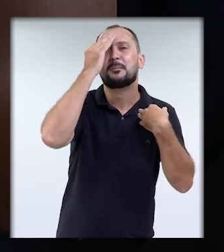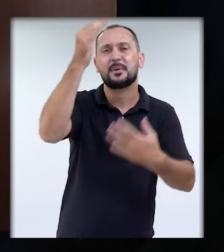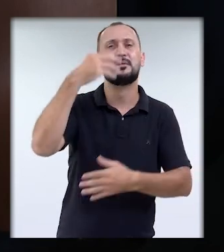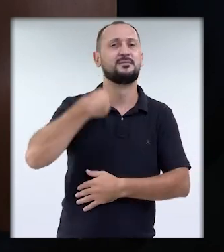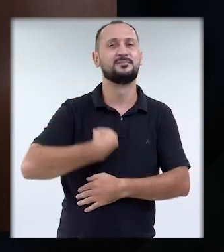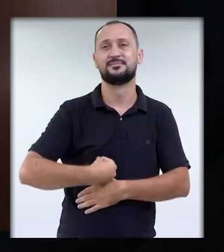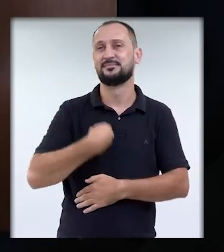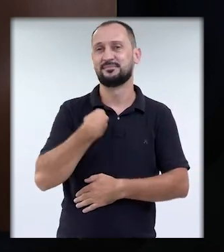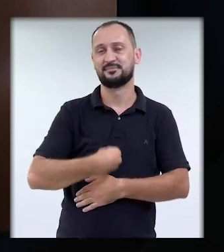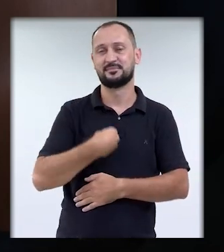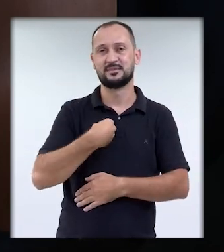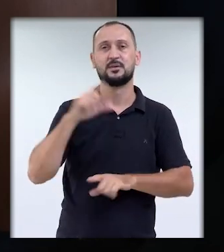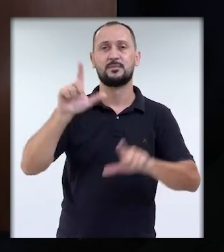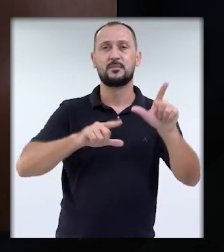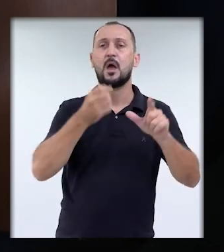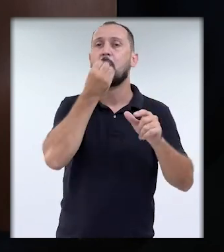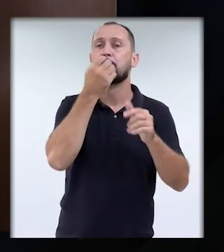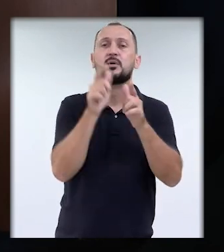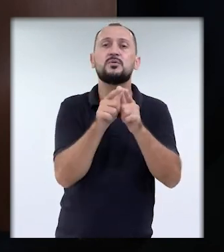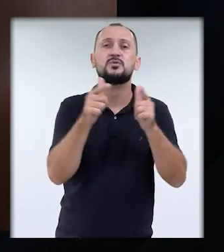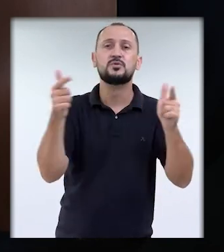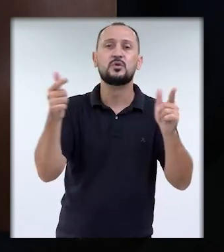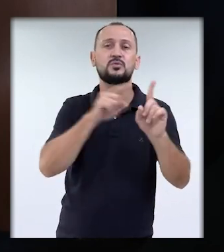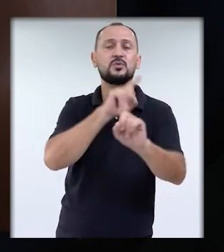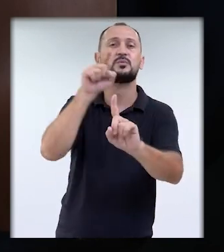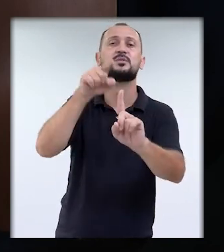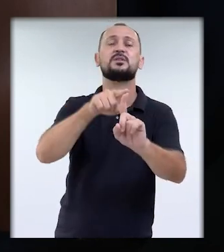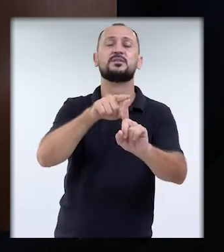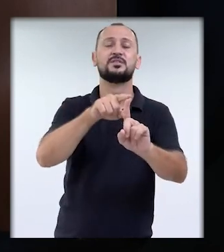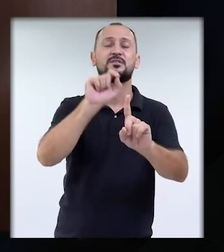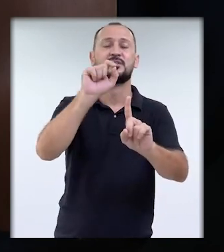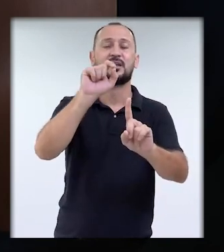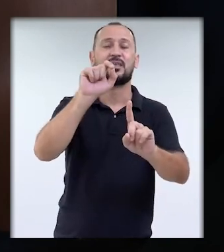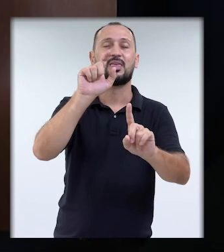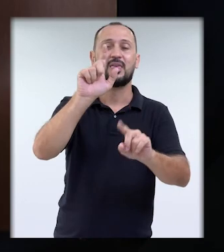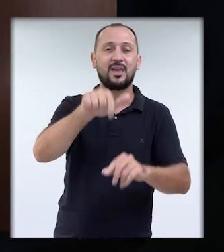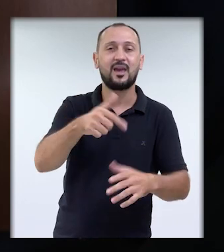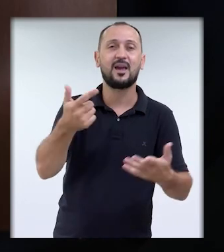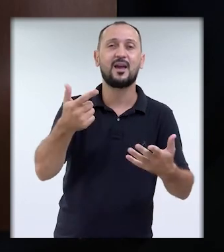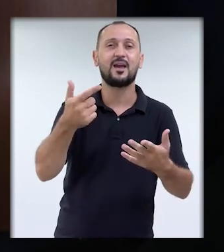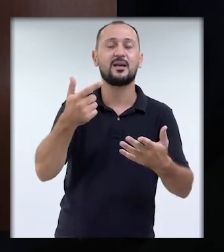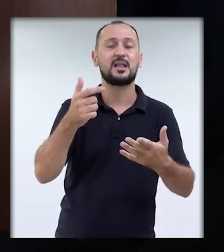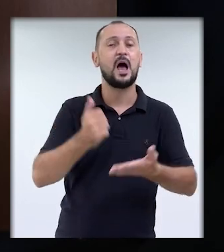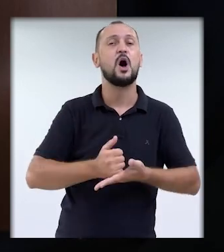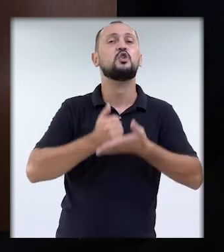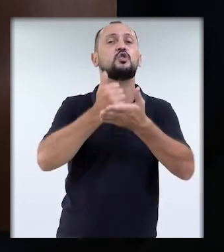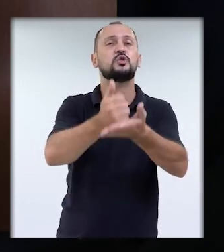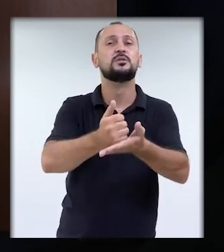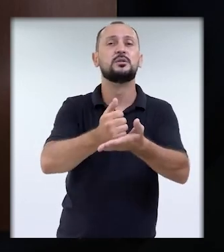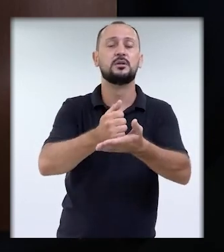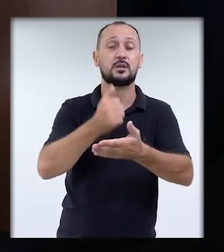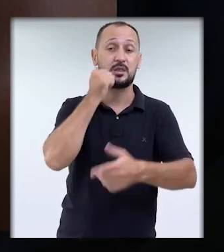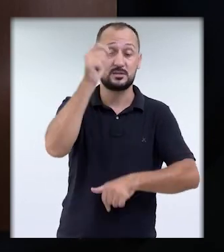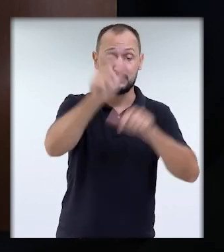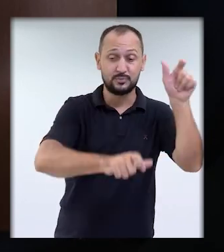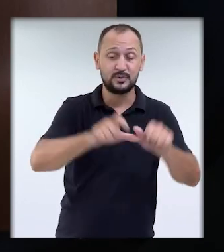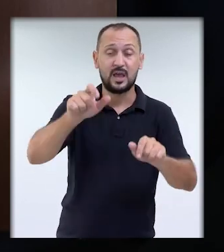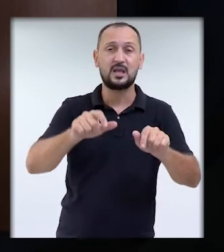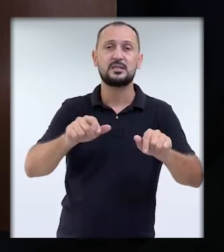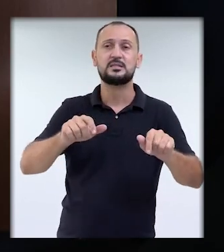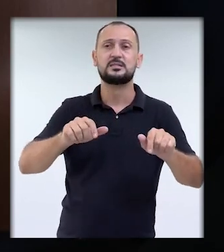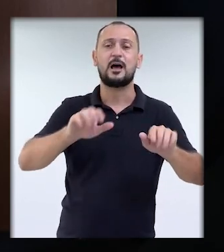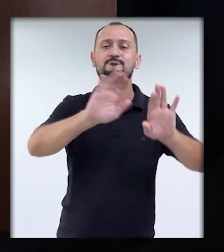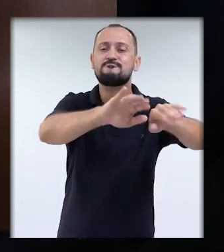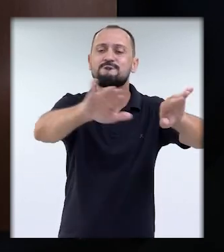obrigado pela sua participação aqui no programa. Boa sorte nessa missão tão importante aí que é estar despertando nas